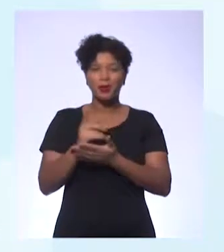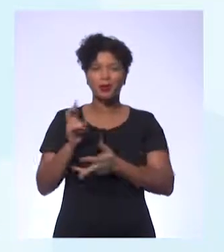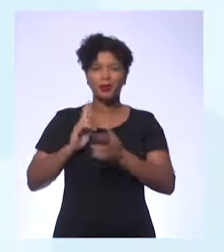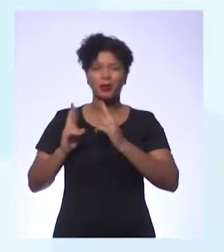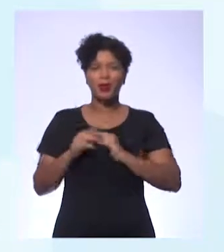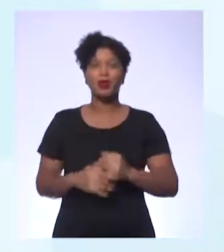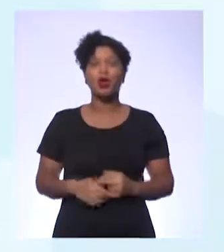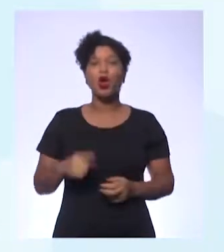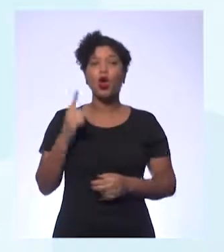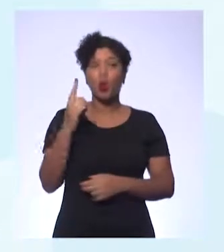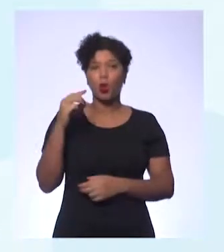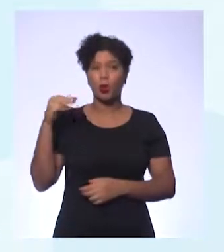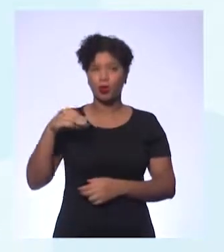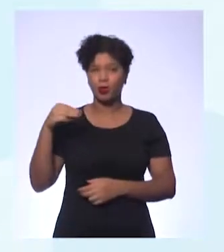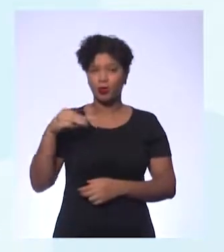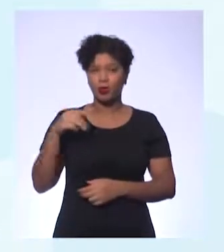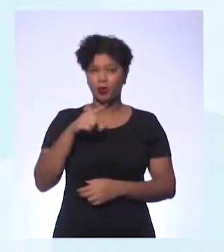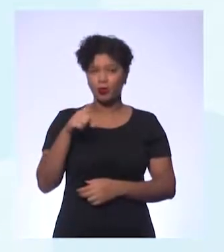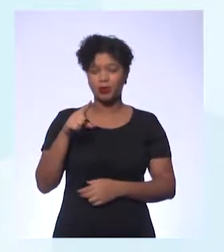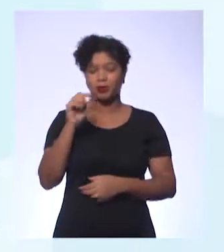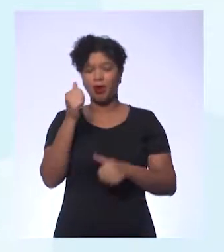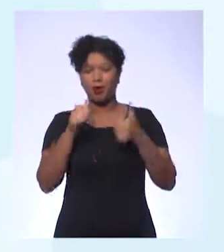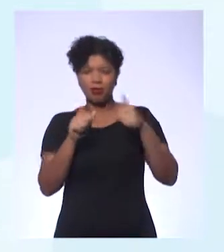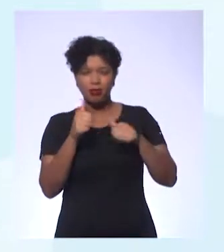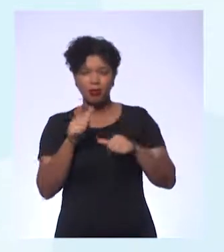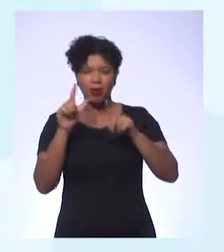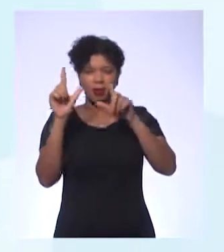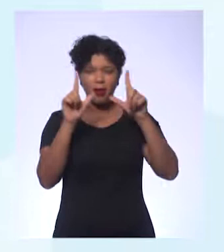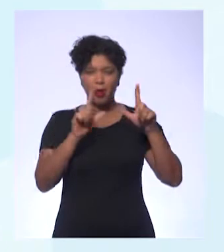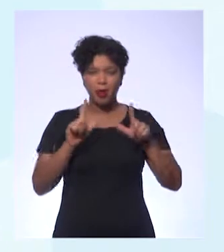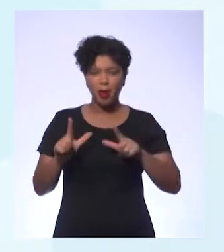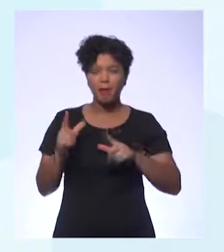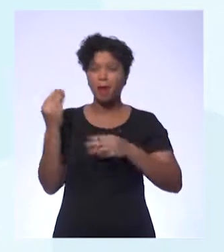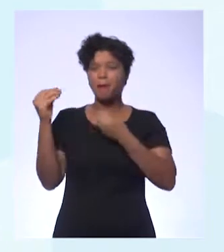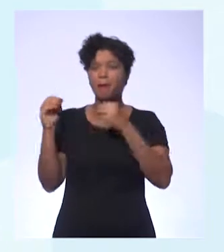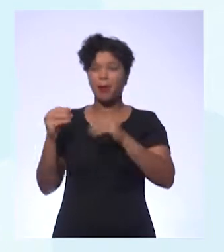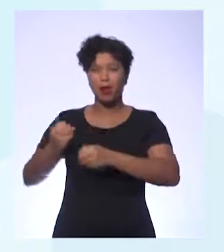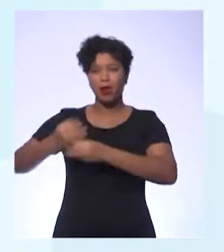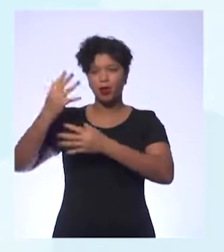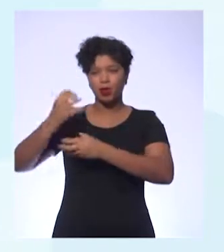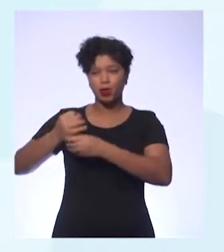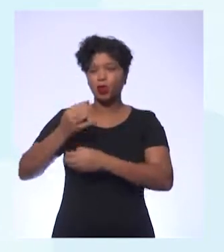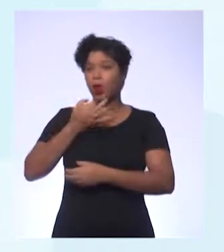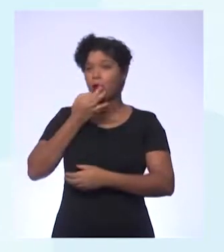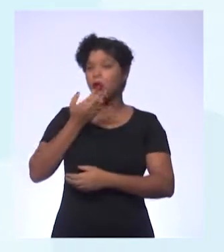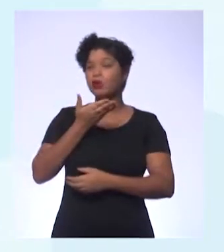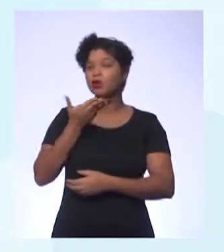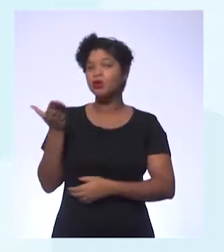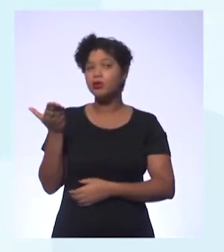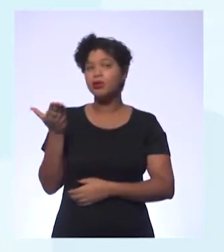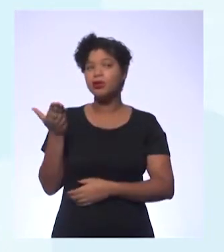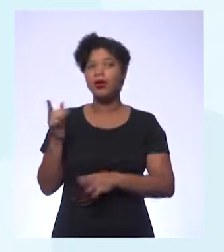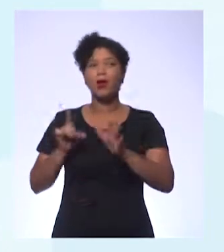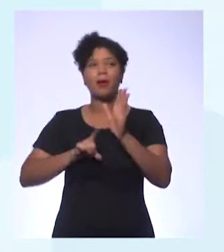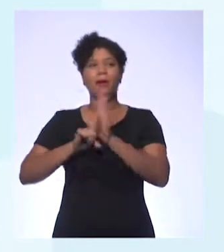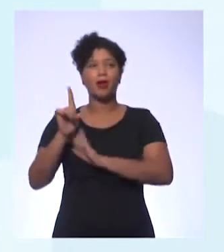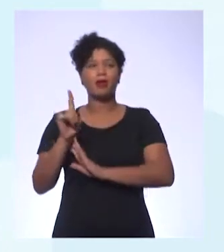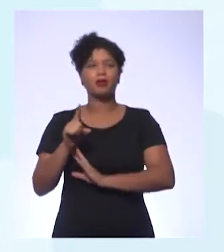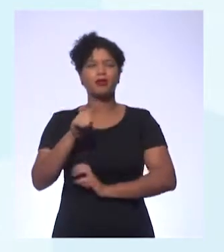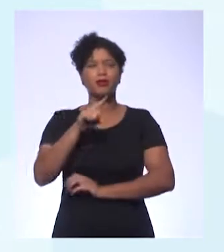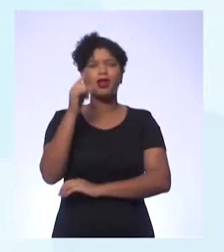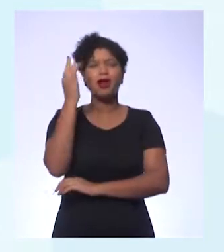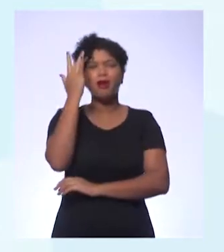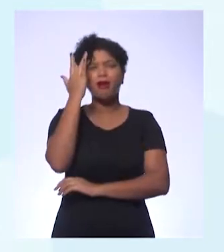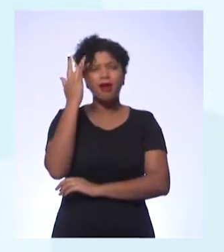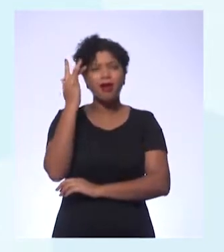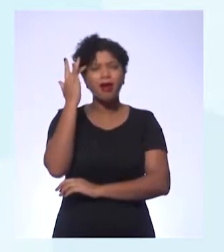Vou dar um minuto para vocês analisarem as imagens e comentarem aí no chat o que vocês acham. O que você tem ideia, ou qual imagem que